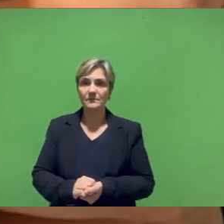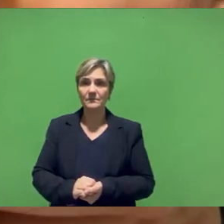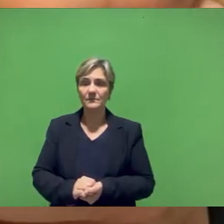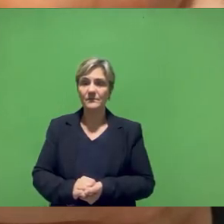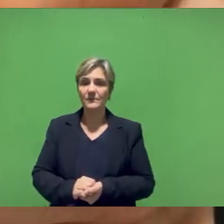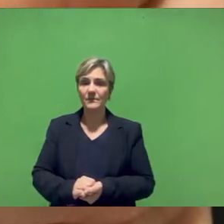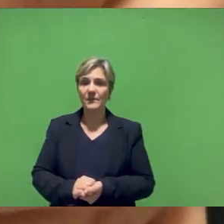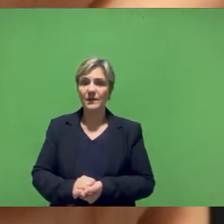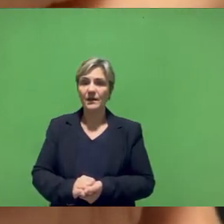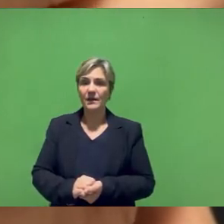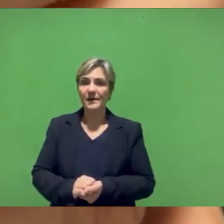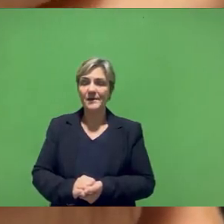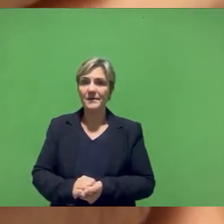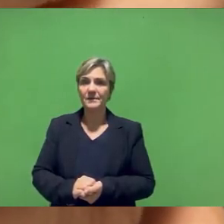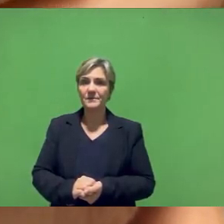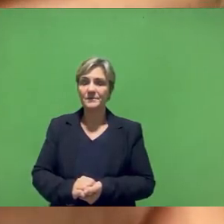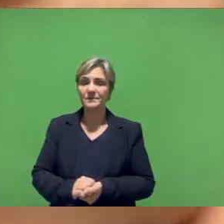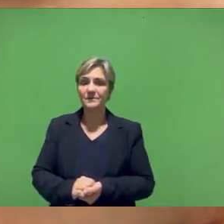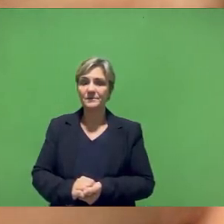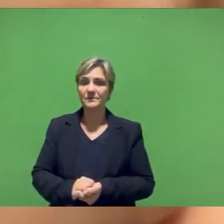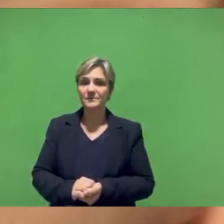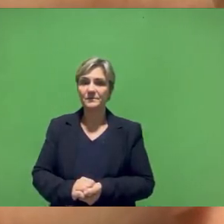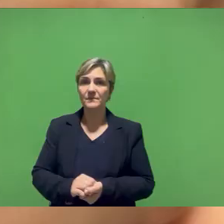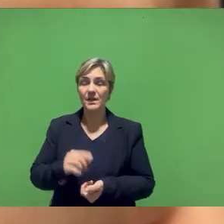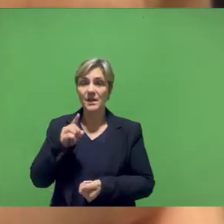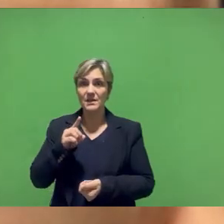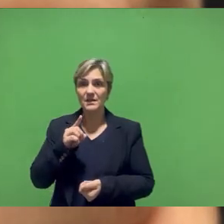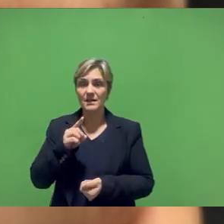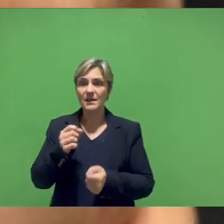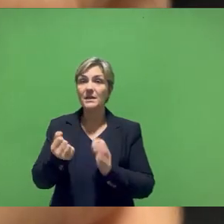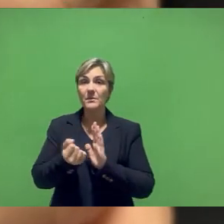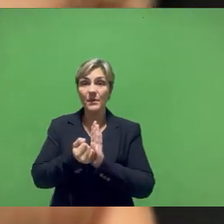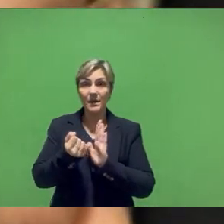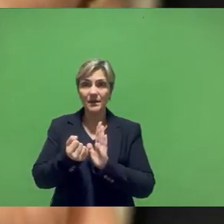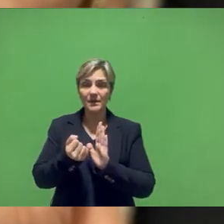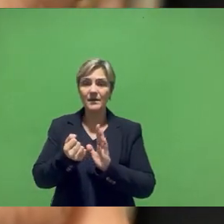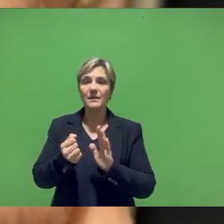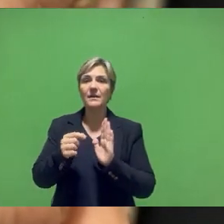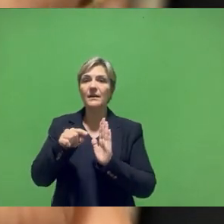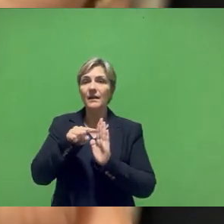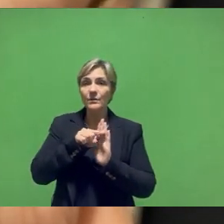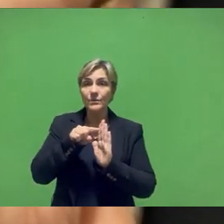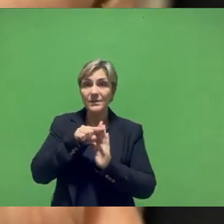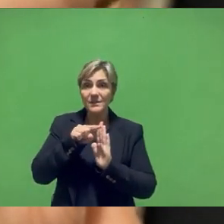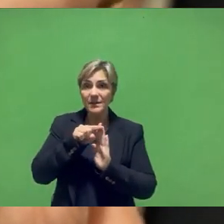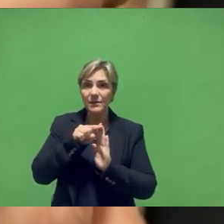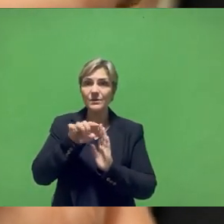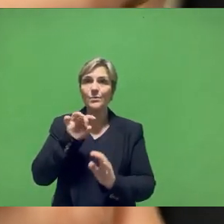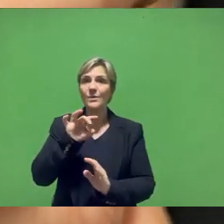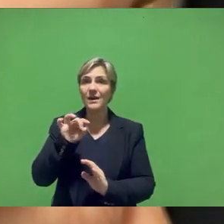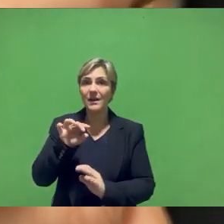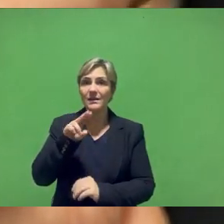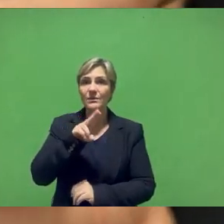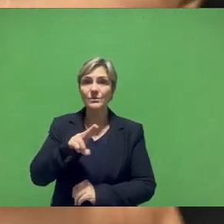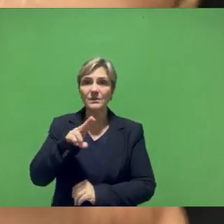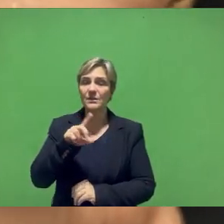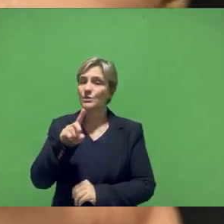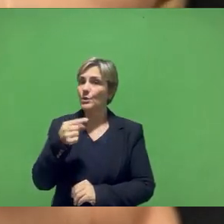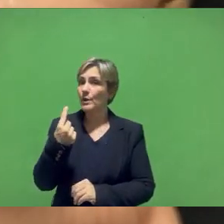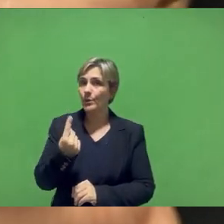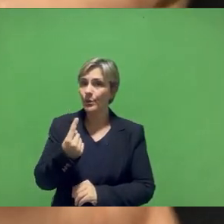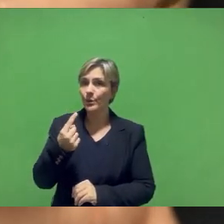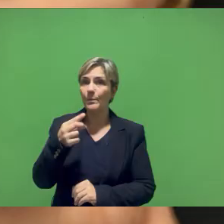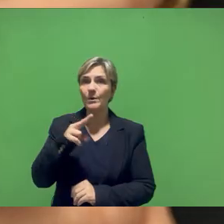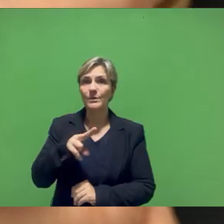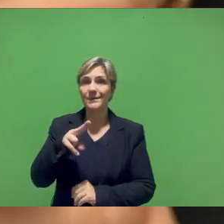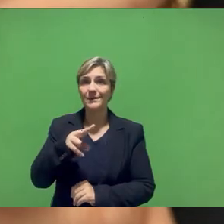Tá vendo? Essa ponta aqui que marca no risquinho, 10 unidades. Então, cada unidade aqui, ó, não é uma